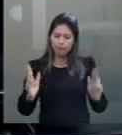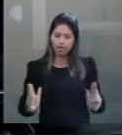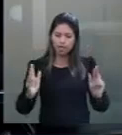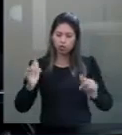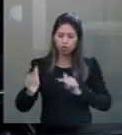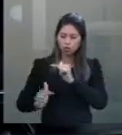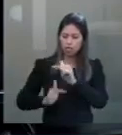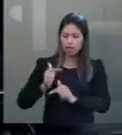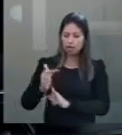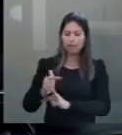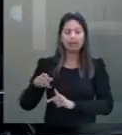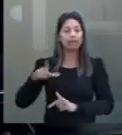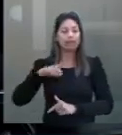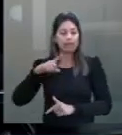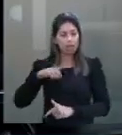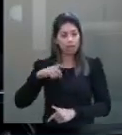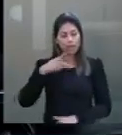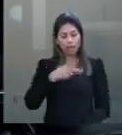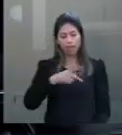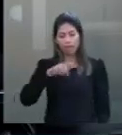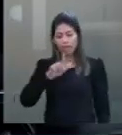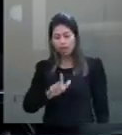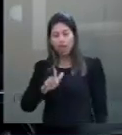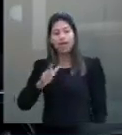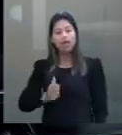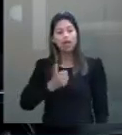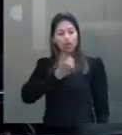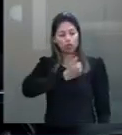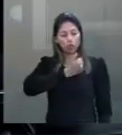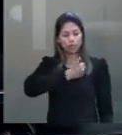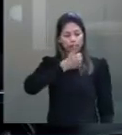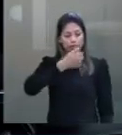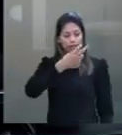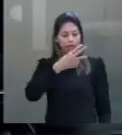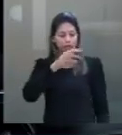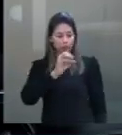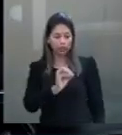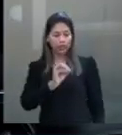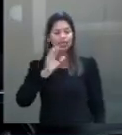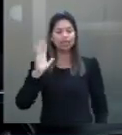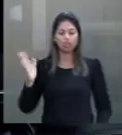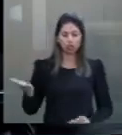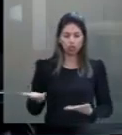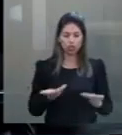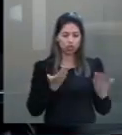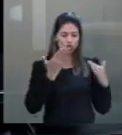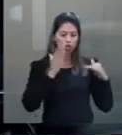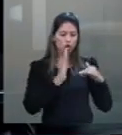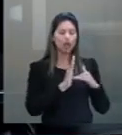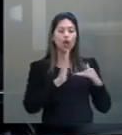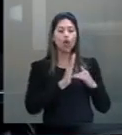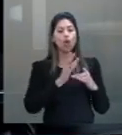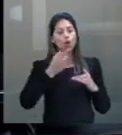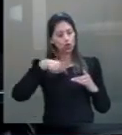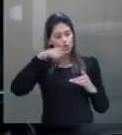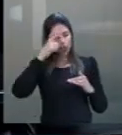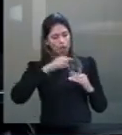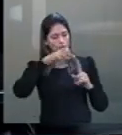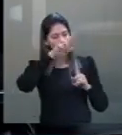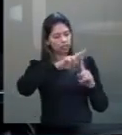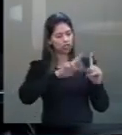chamado 130, aprovado na Câmara, veio para o Senado, que fui relator, aqui aprovamos. Acharam uma